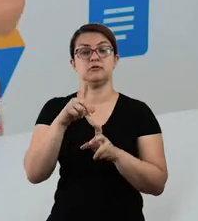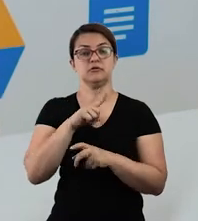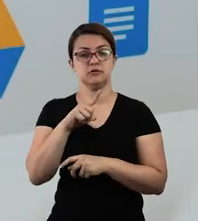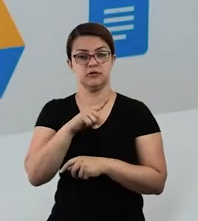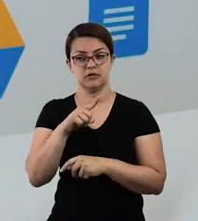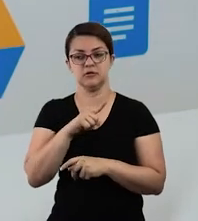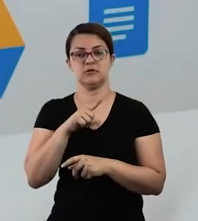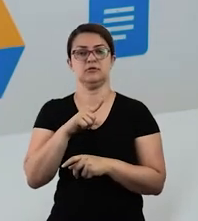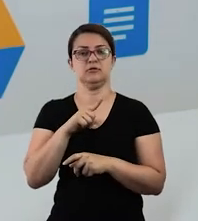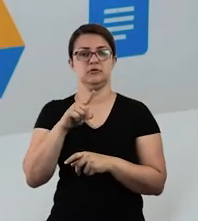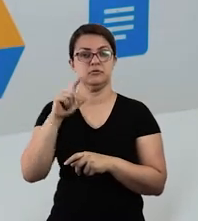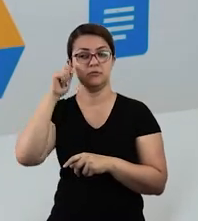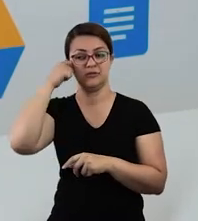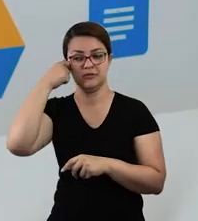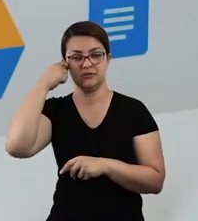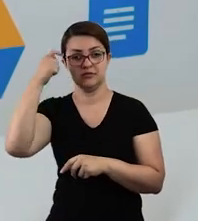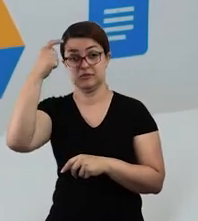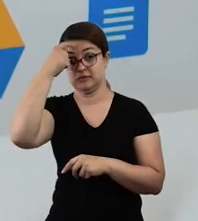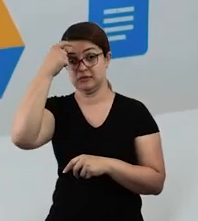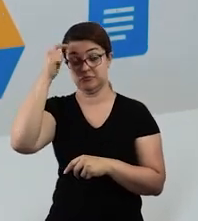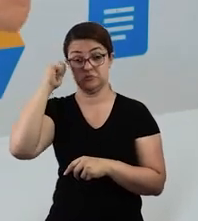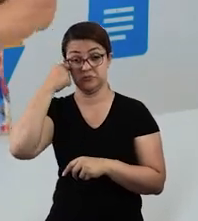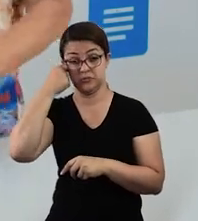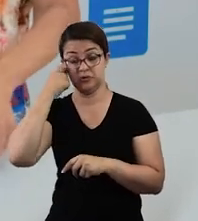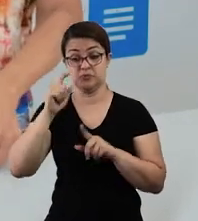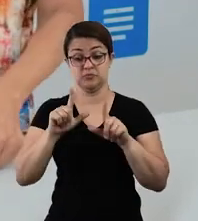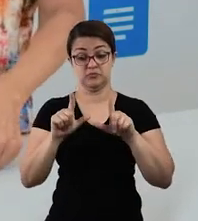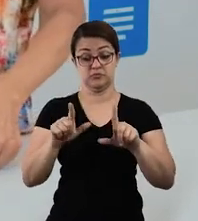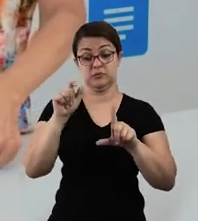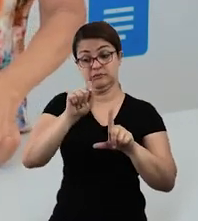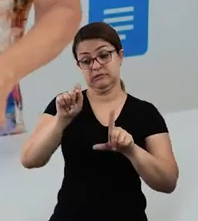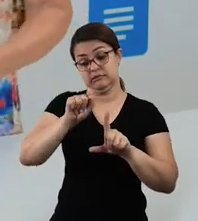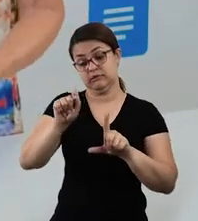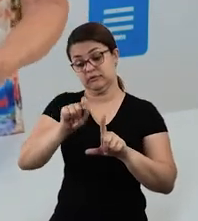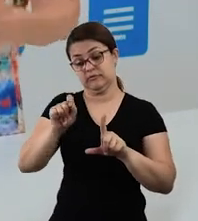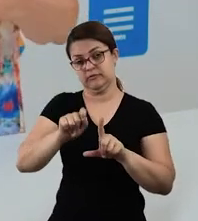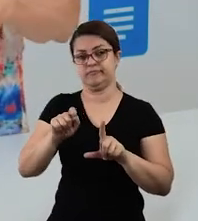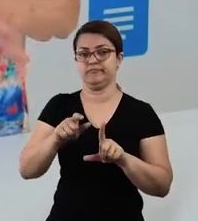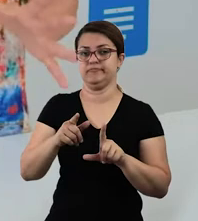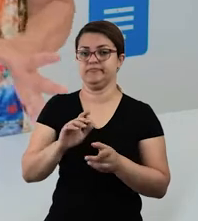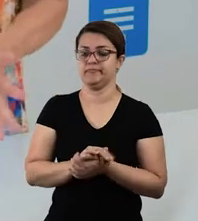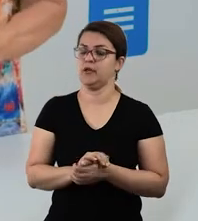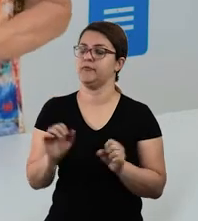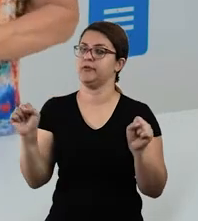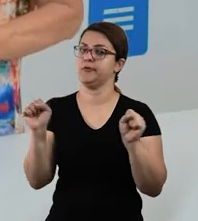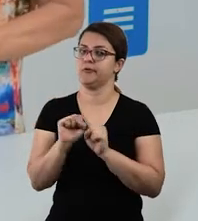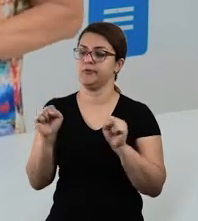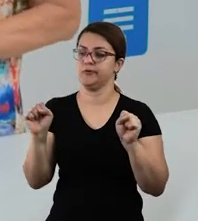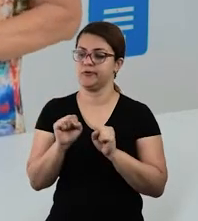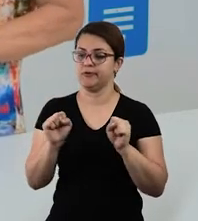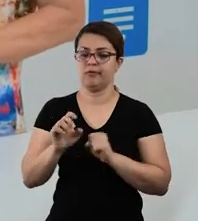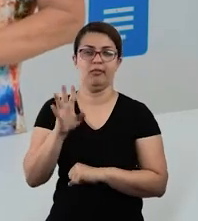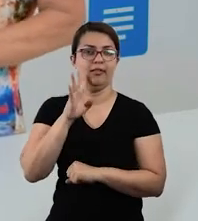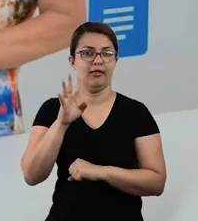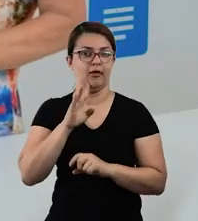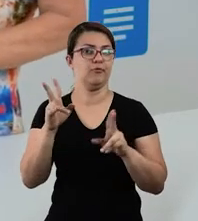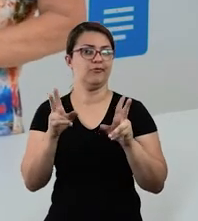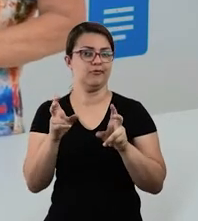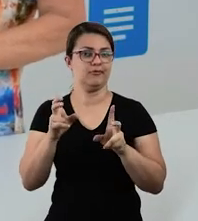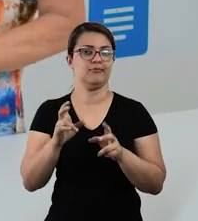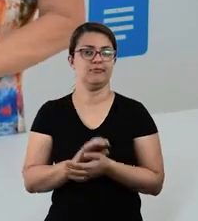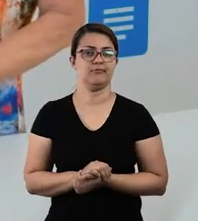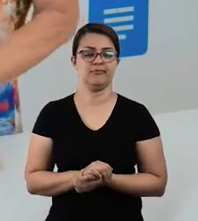notícia e vai marcar, vai escrever aqui neste formulário. Eu aposto que você vai adorar, porque é um tema muito